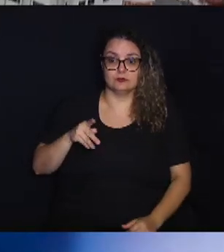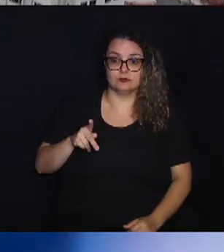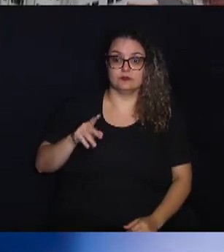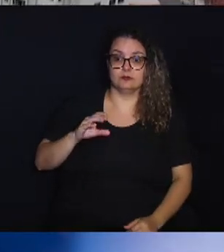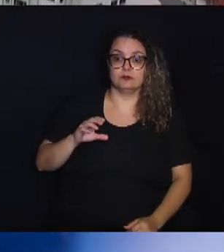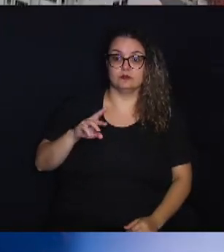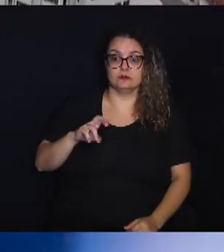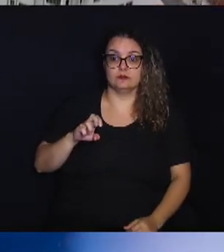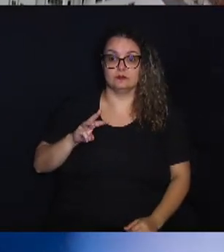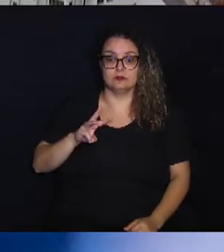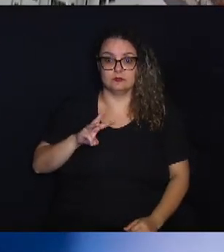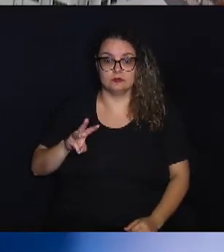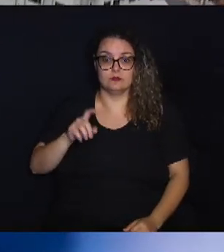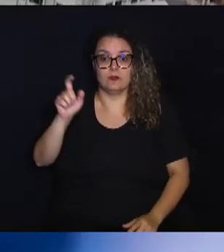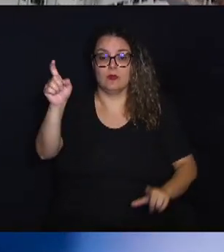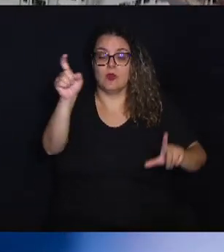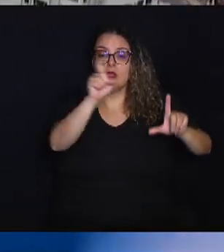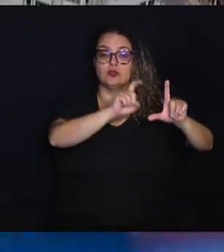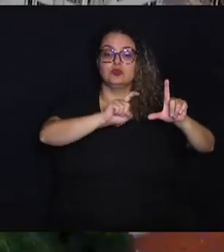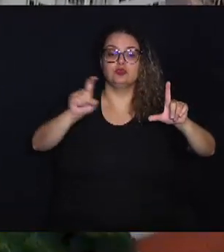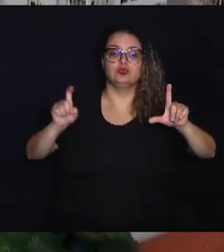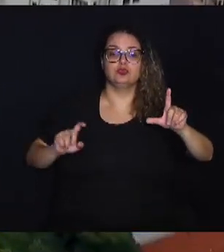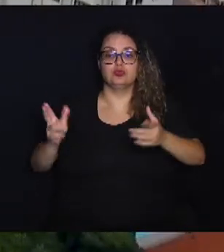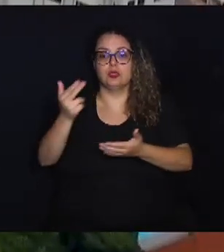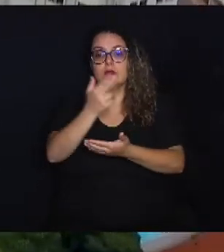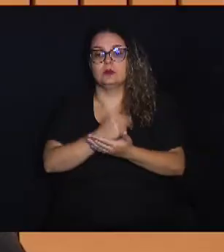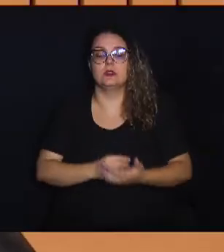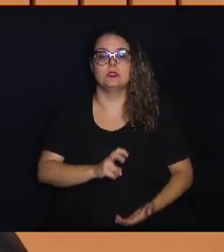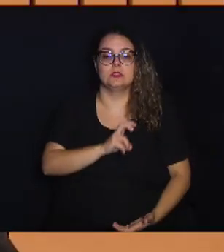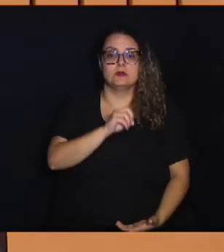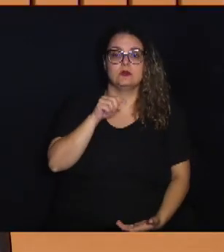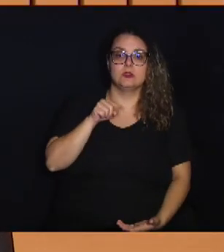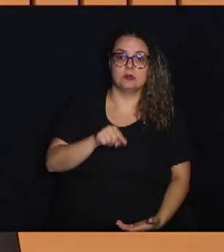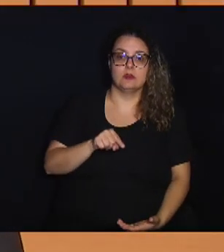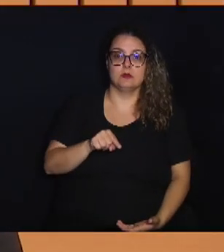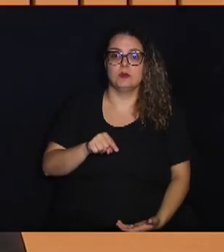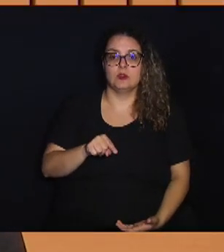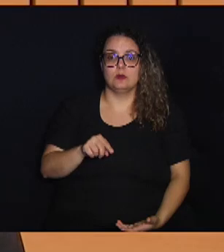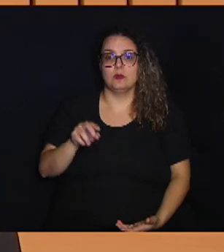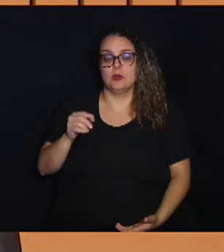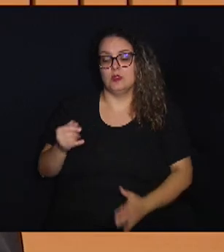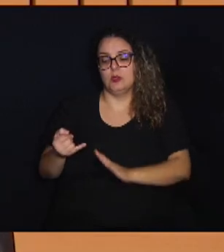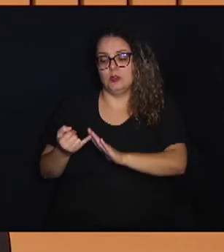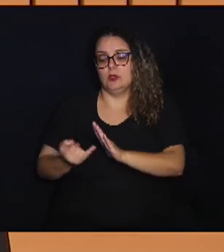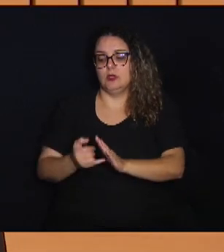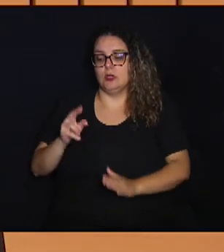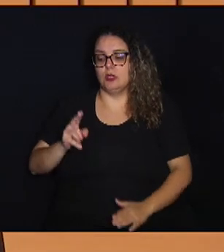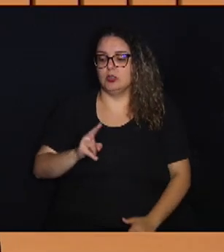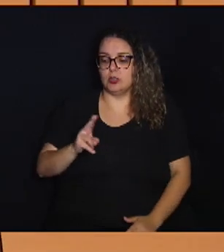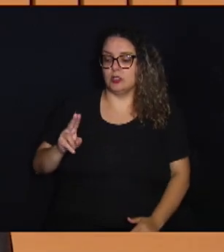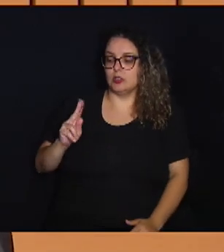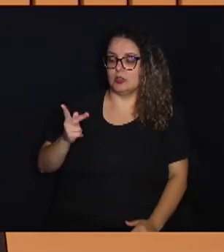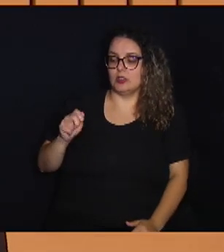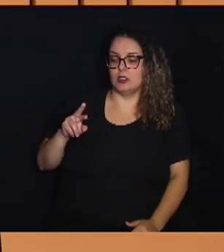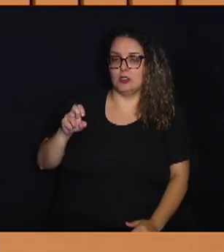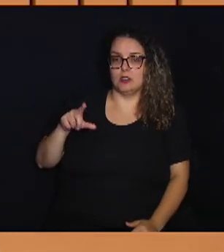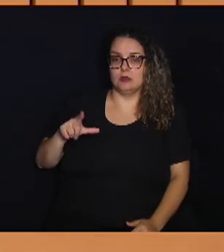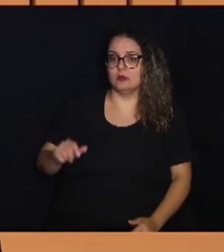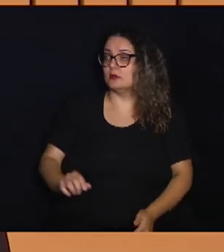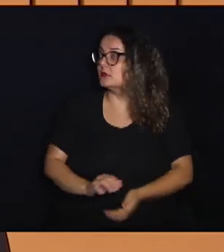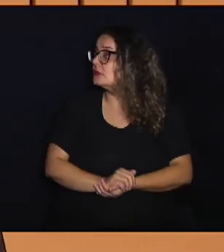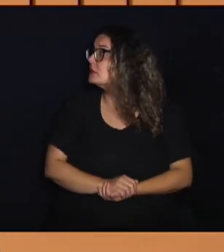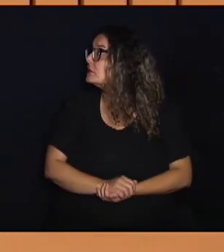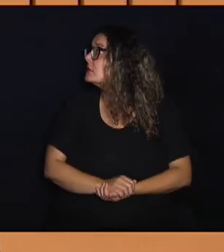de grafite e R$ 50 mil para o Instituto Padre Haroldo. Foram várias iniciativas que chegaram até a gente e por